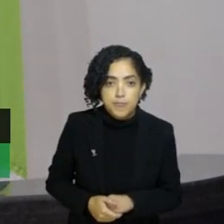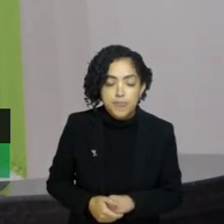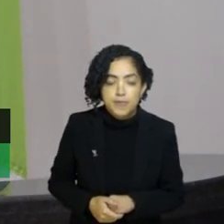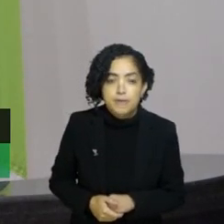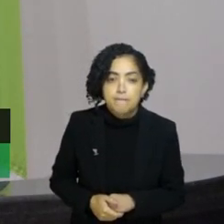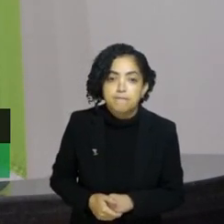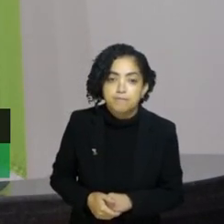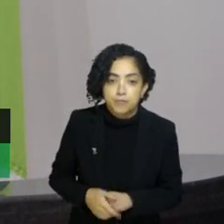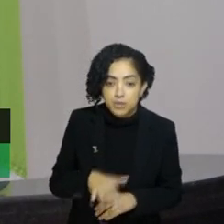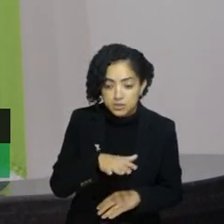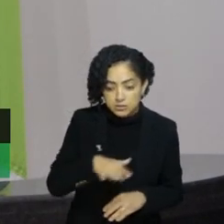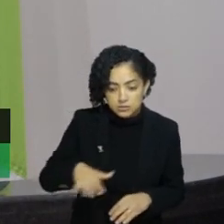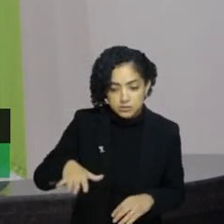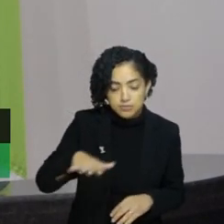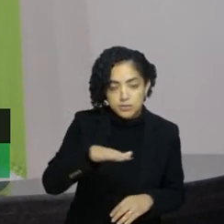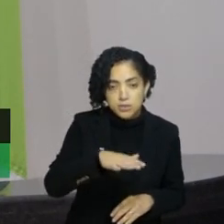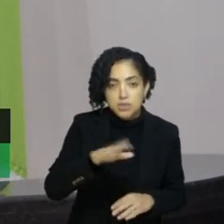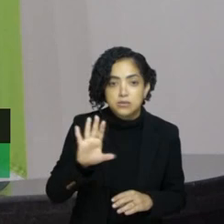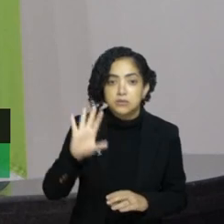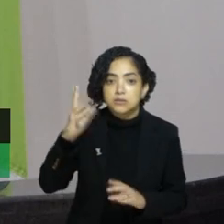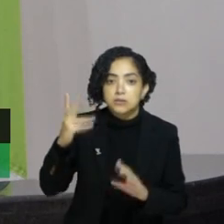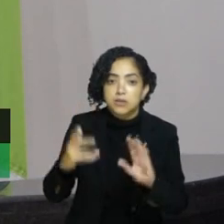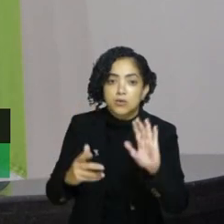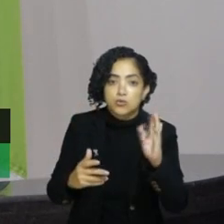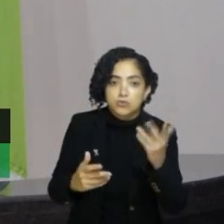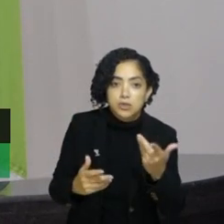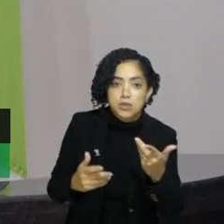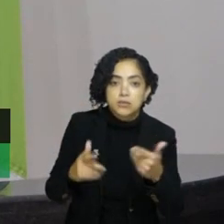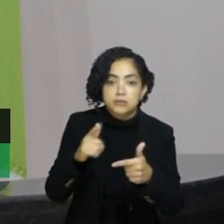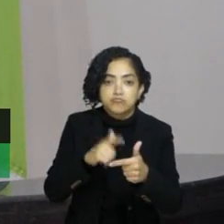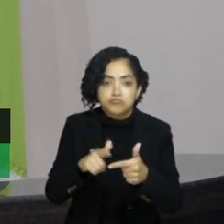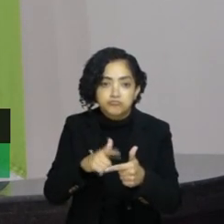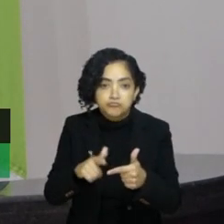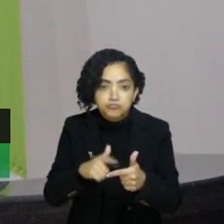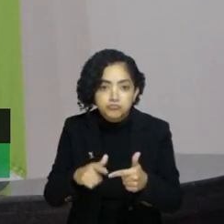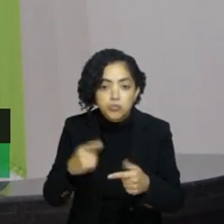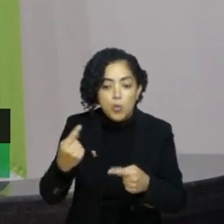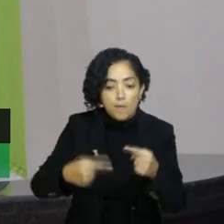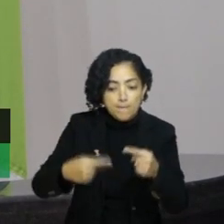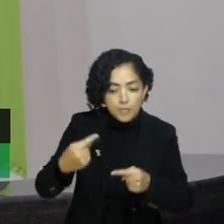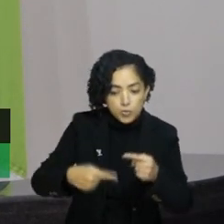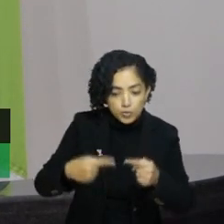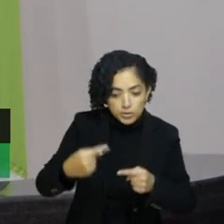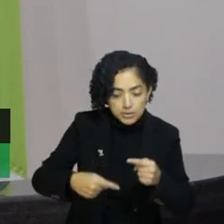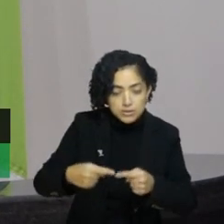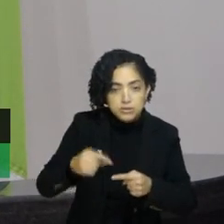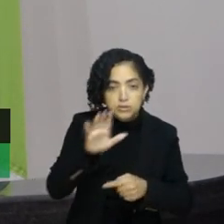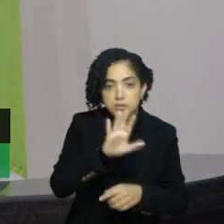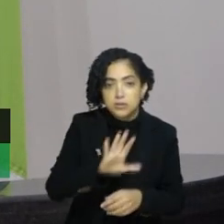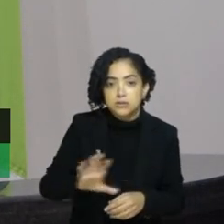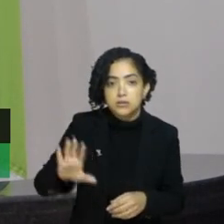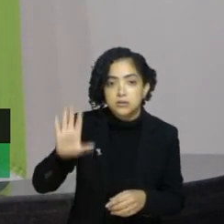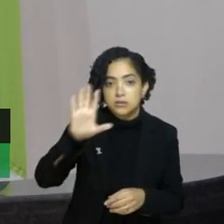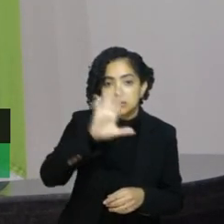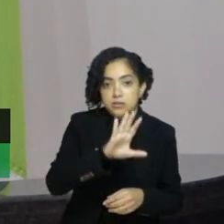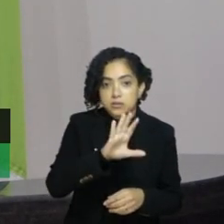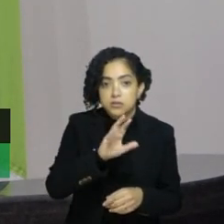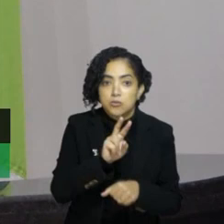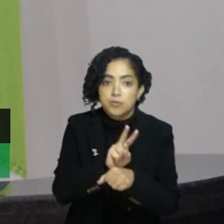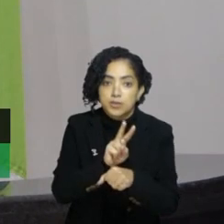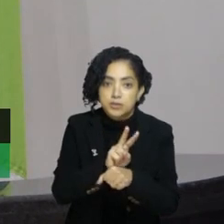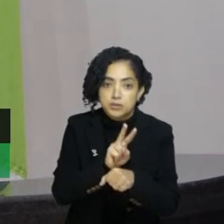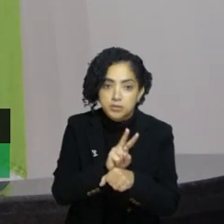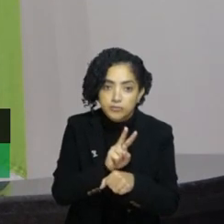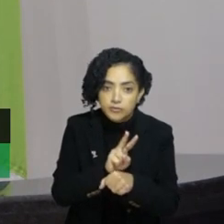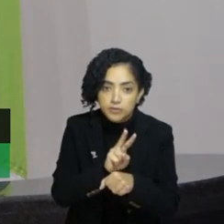Nesses ambientes de tragédia climática e repensar as políticas nacionais de mitigação e preservação